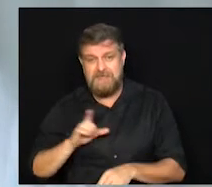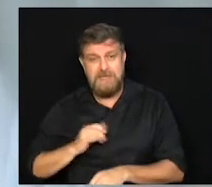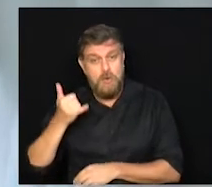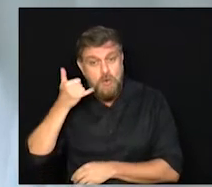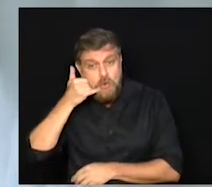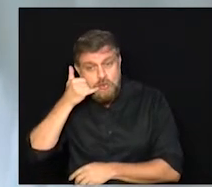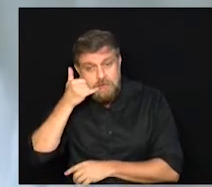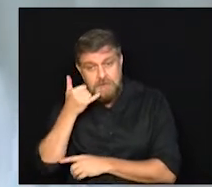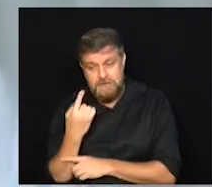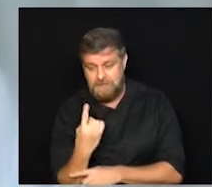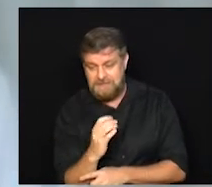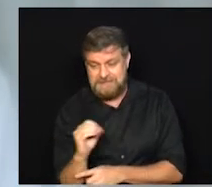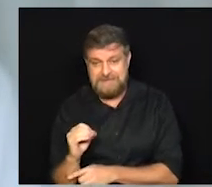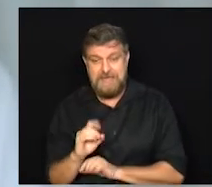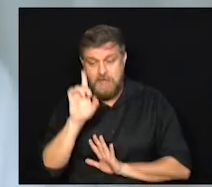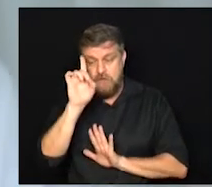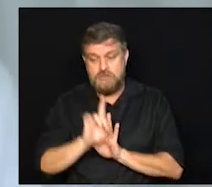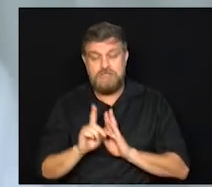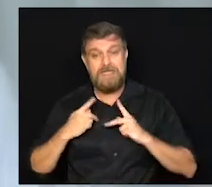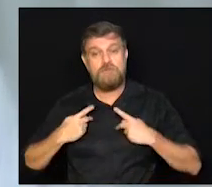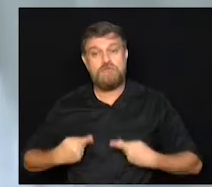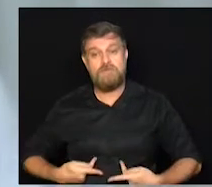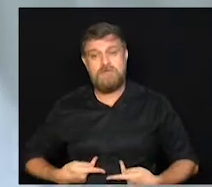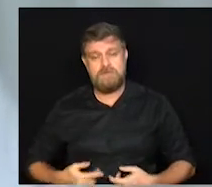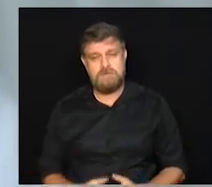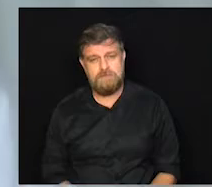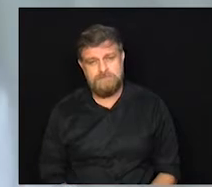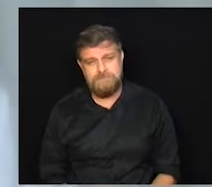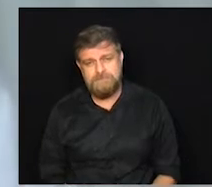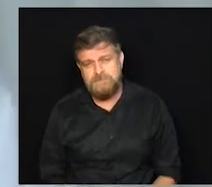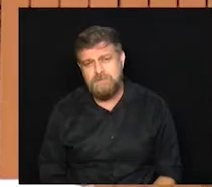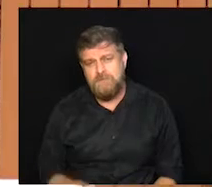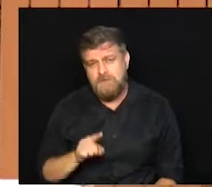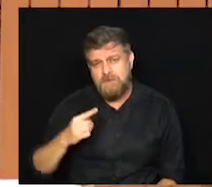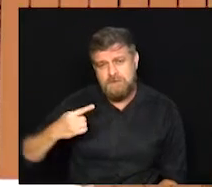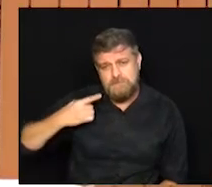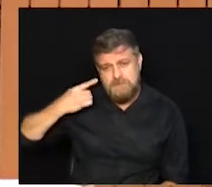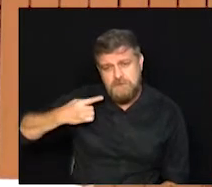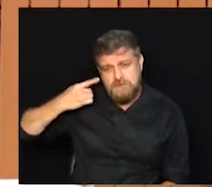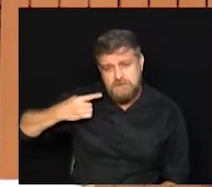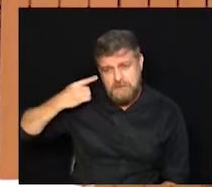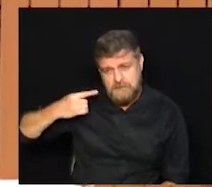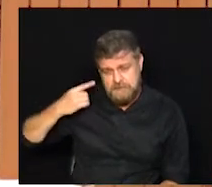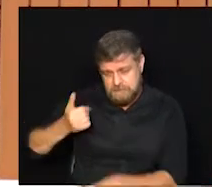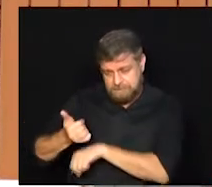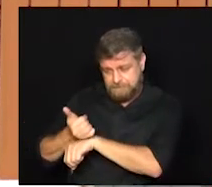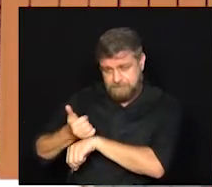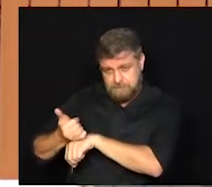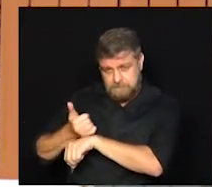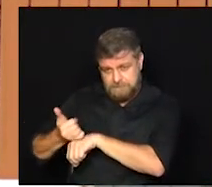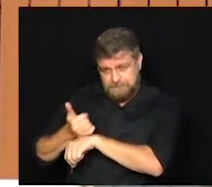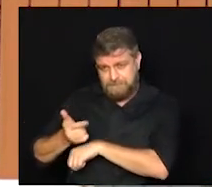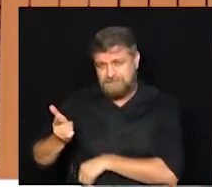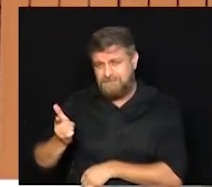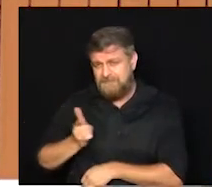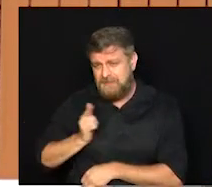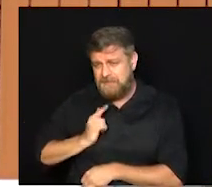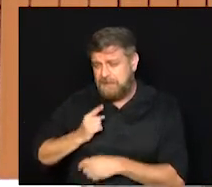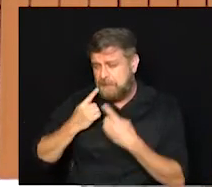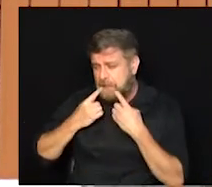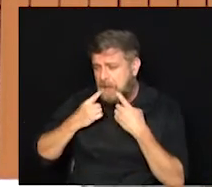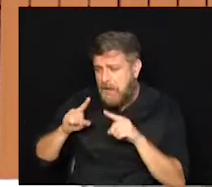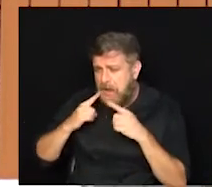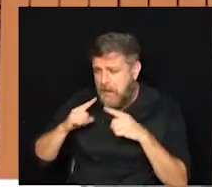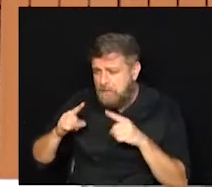dos direitos humanos. E você, como advogada, assim, existe reclamação?